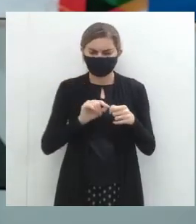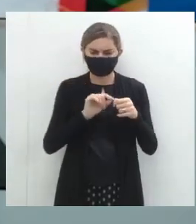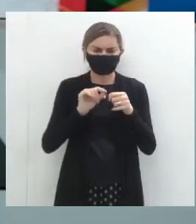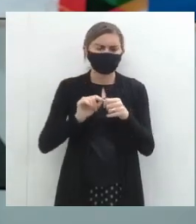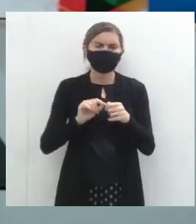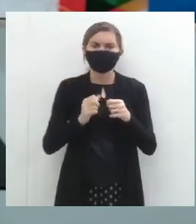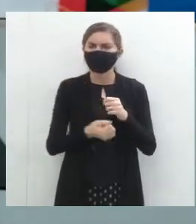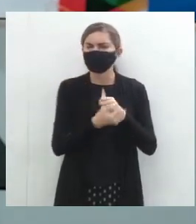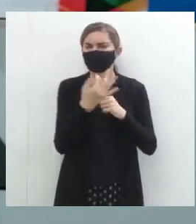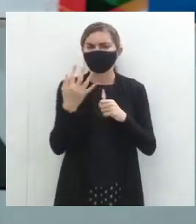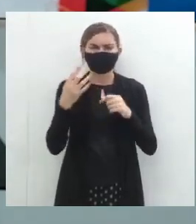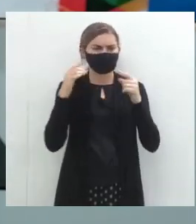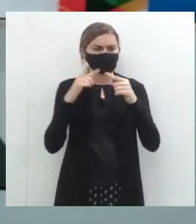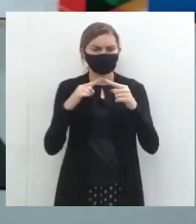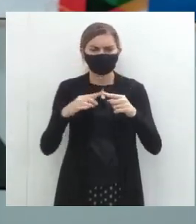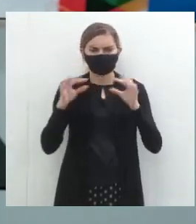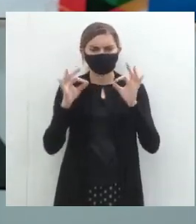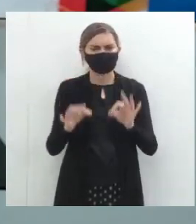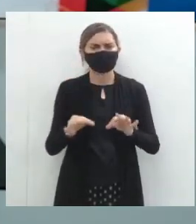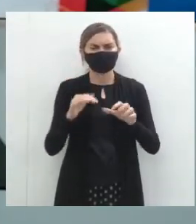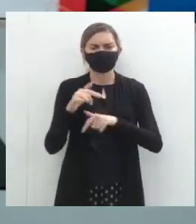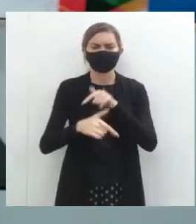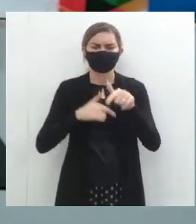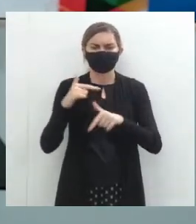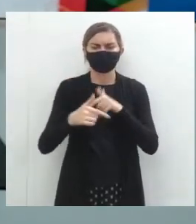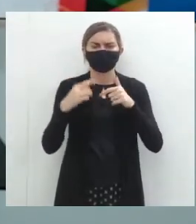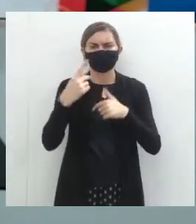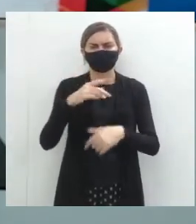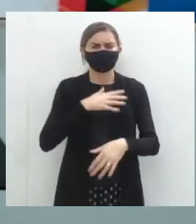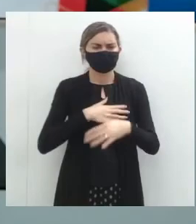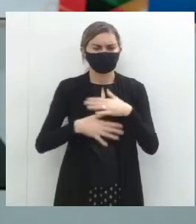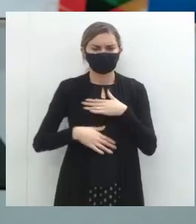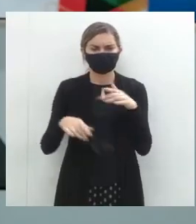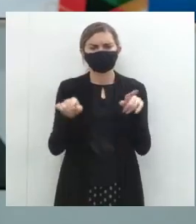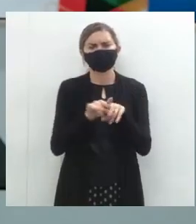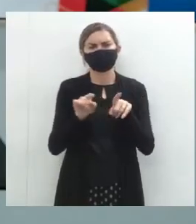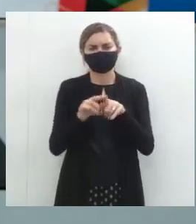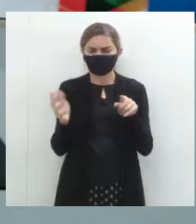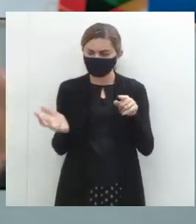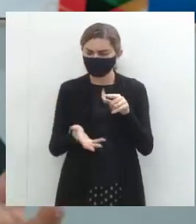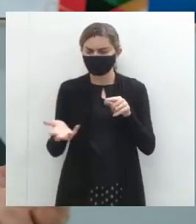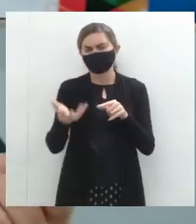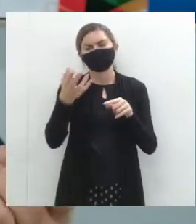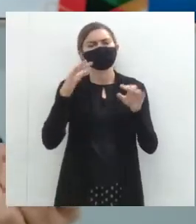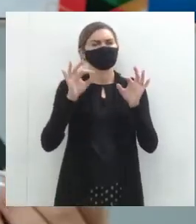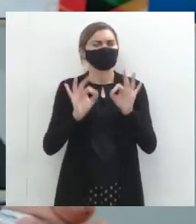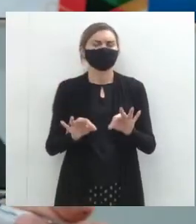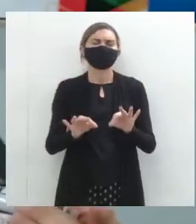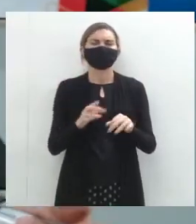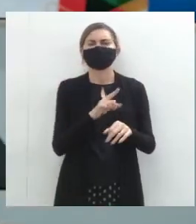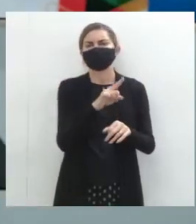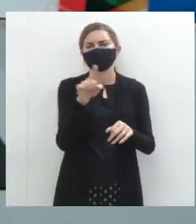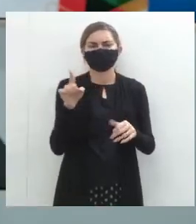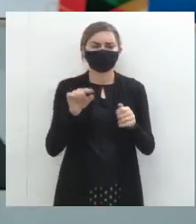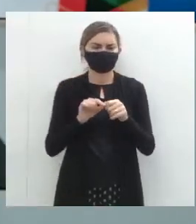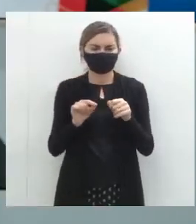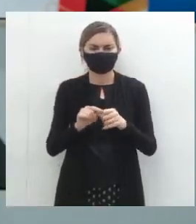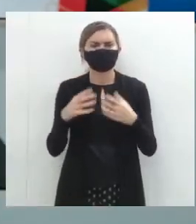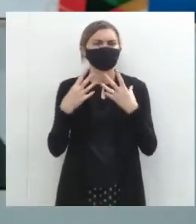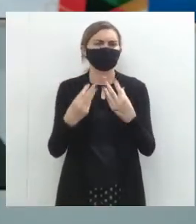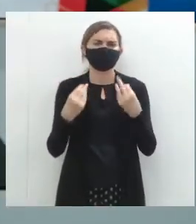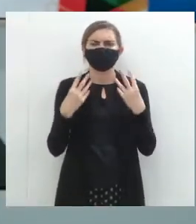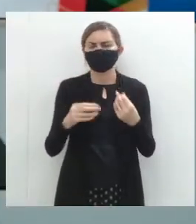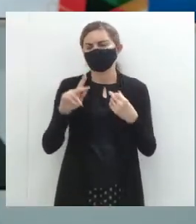na quantidade ideal, o trabalho do teu corpo também vai ter uma velocidade ideal. Se você produz muito